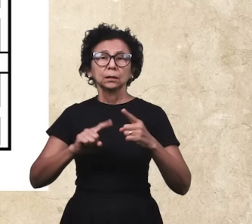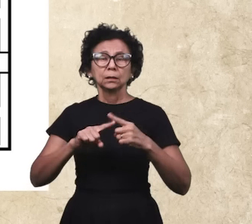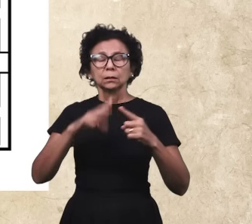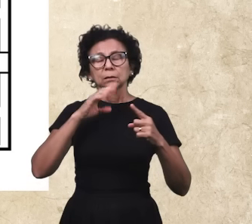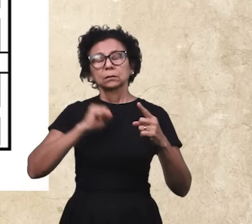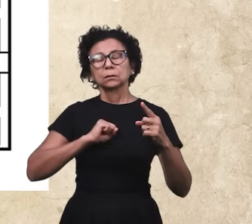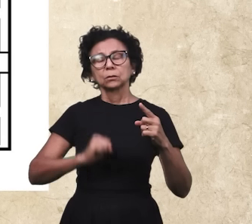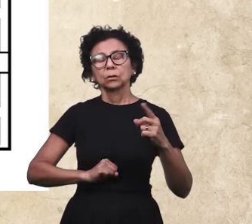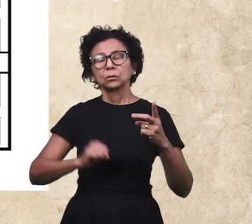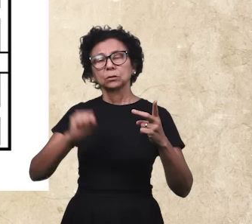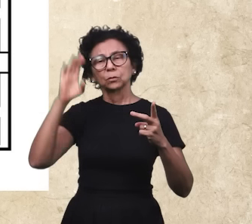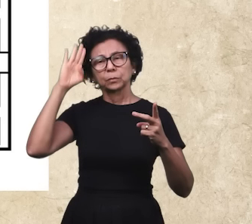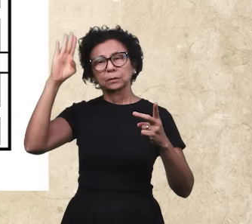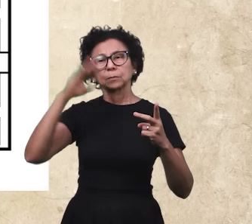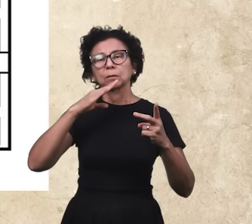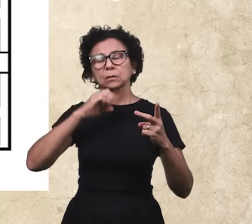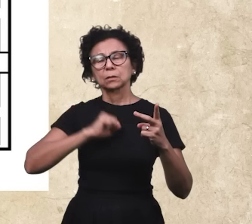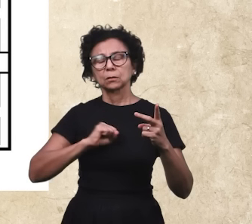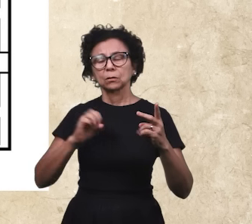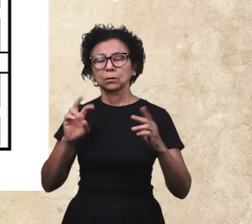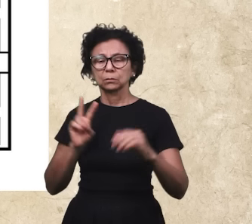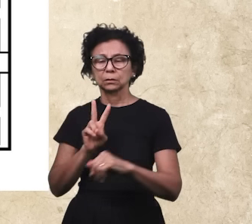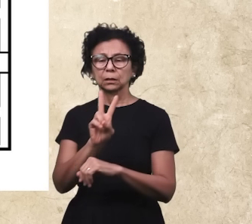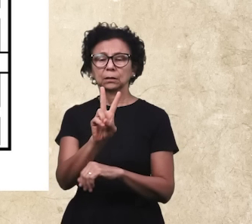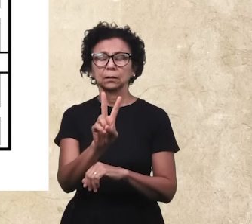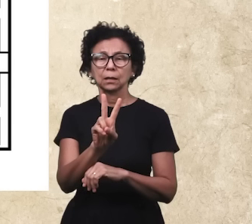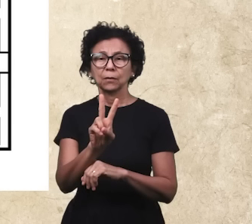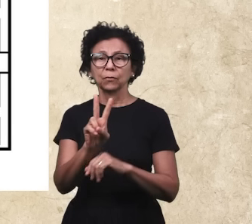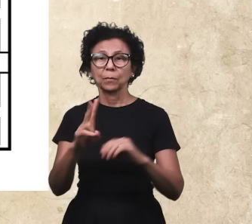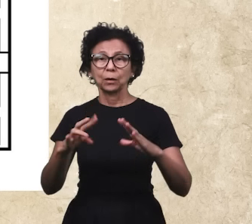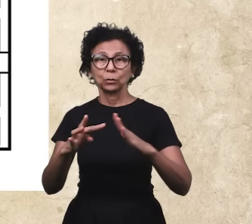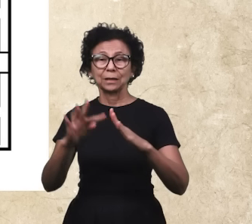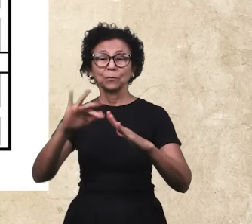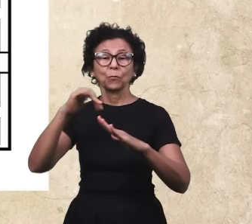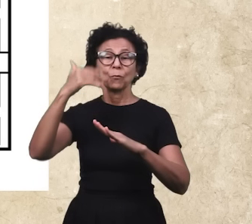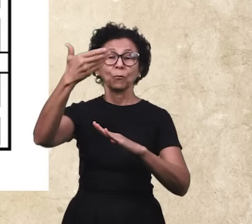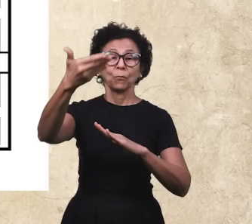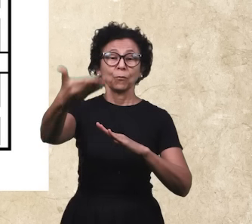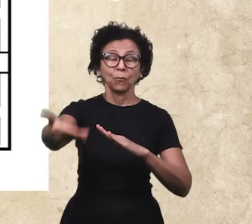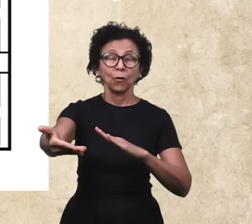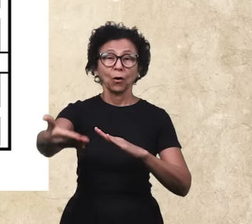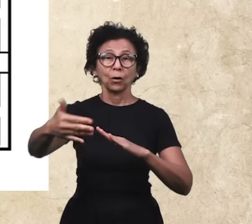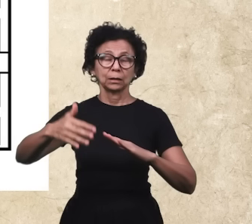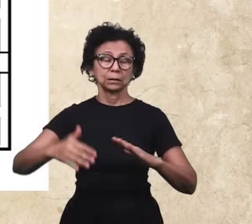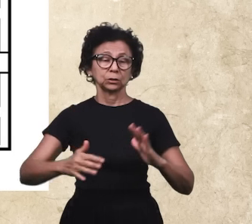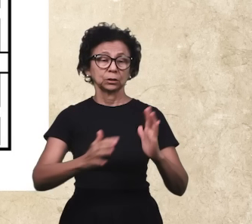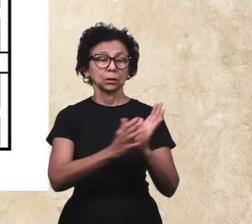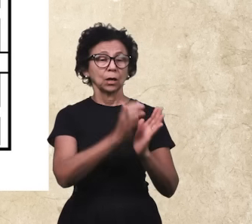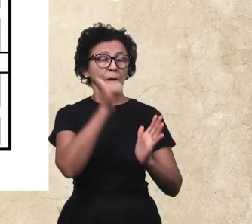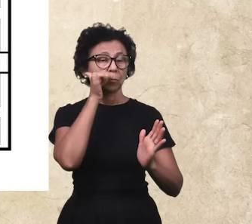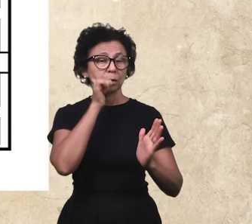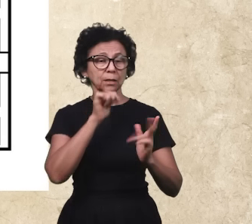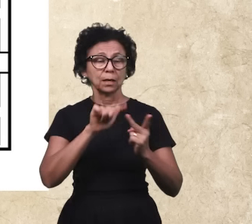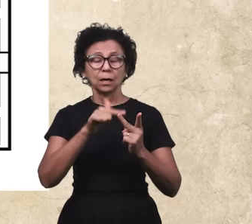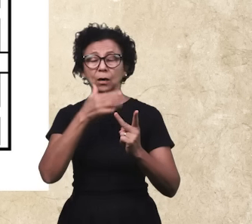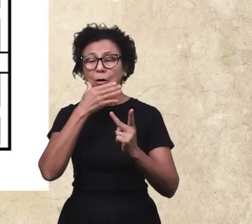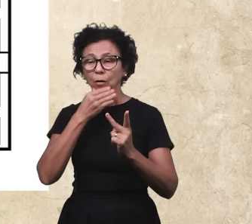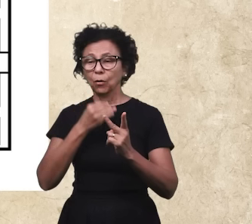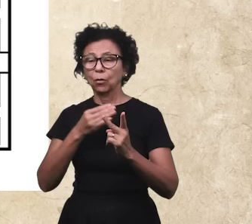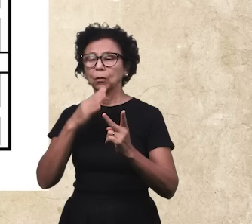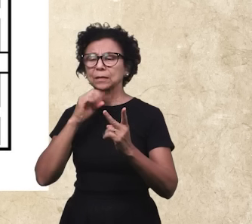Santo dos Santos, mas todo o pátio do templo era considerado templo. E tinha o átrio das mulheres, os átrios